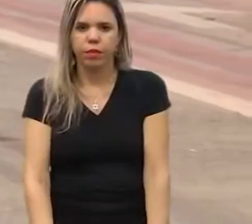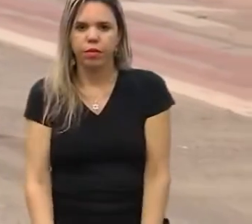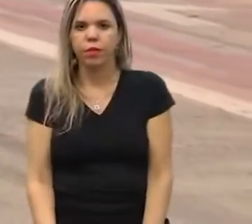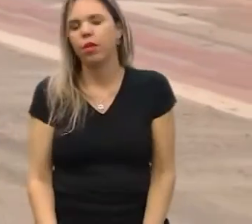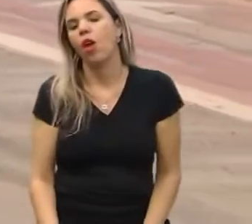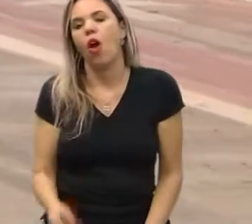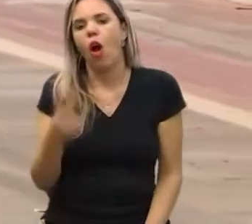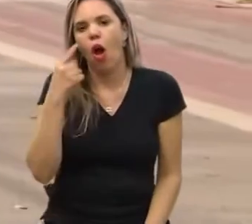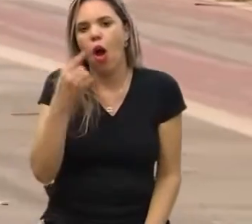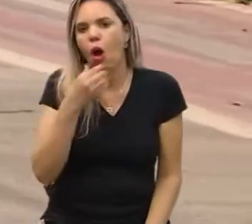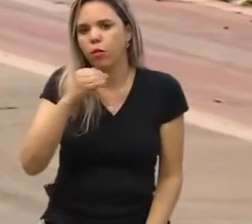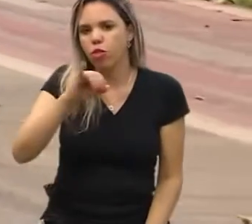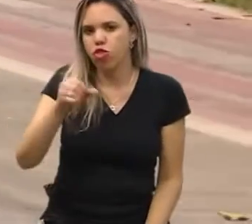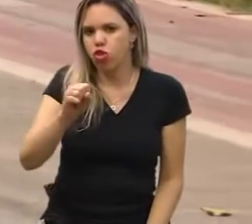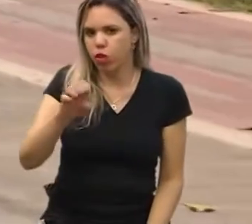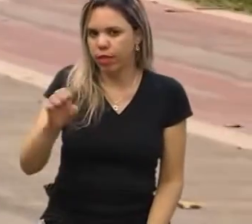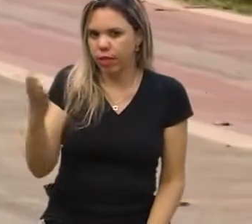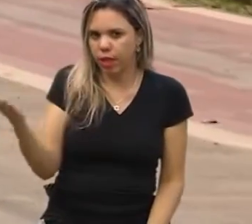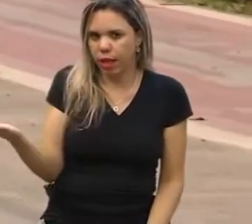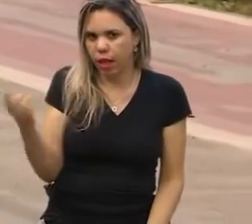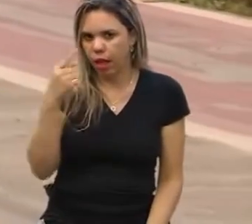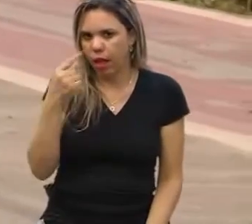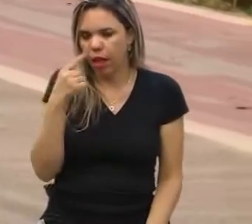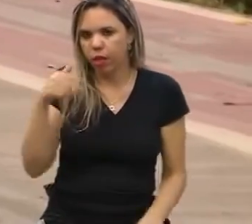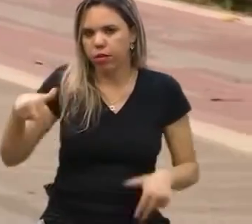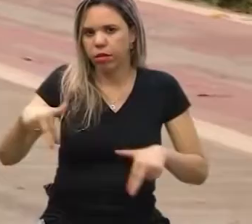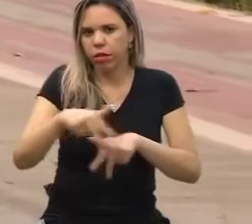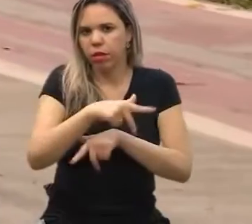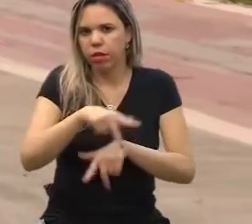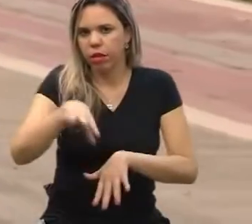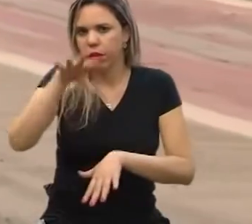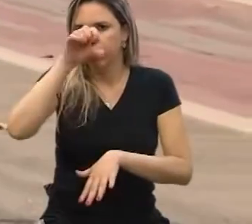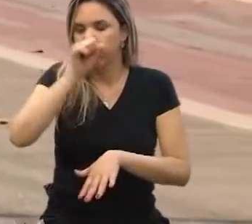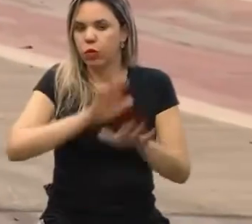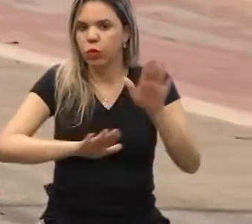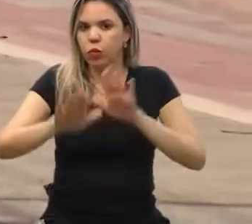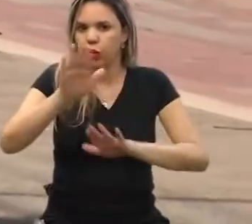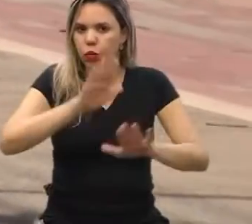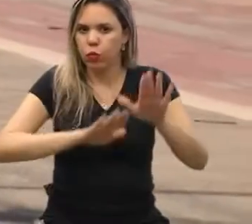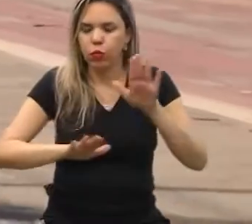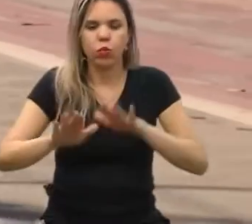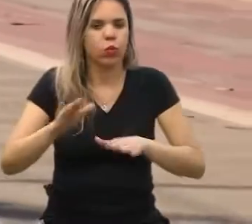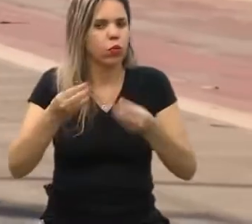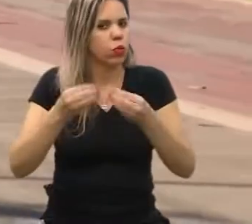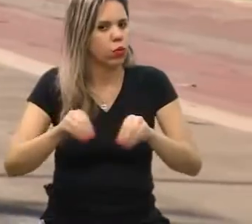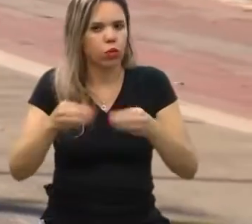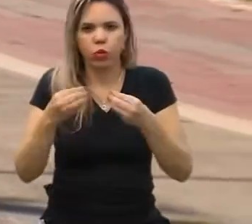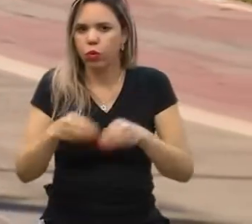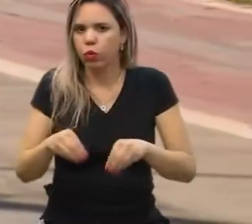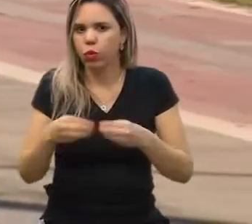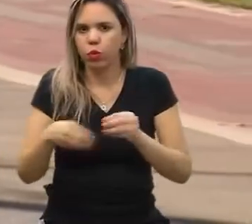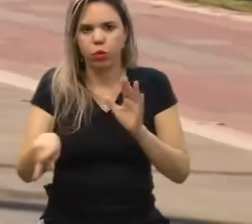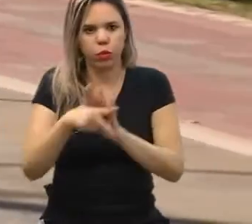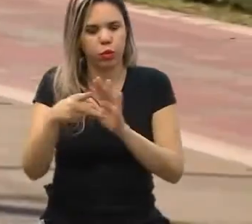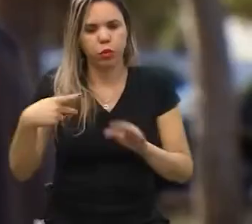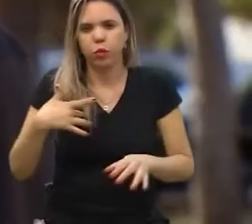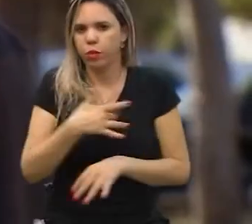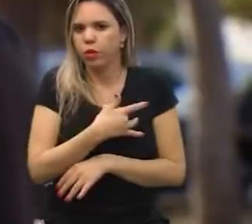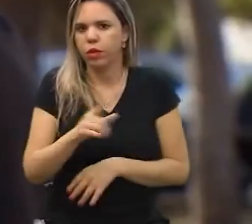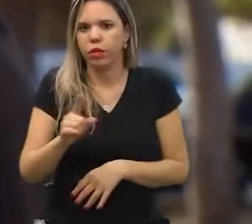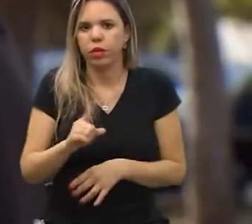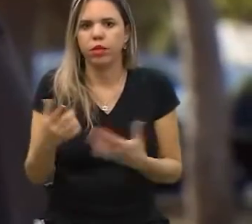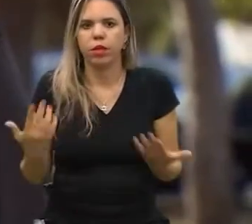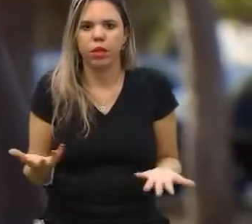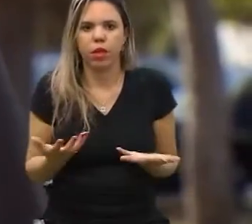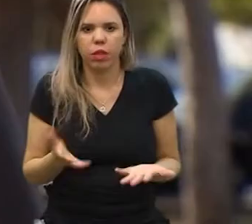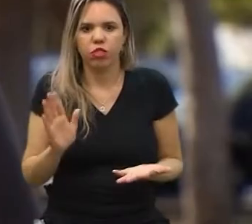Olha o Zé Luiz aí, fazendo uma boa caminhada ao ar livre e tomando cuidados para não prejudicar a própria saúde. Como